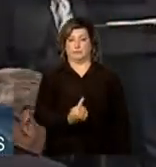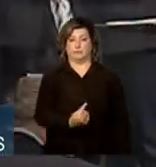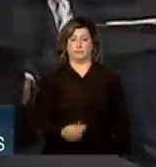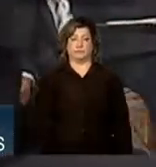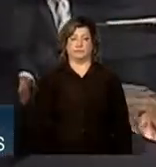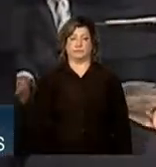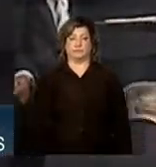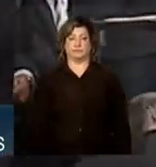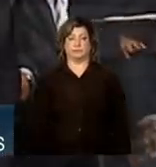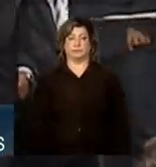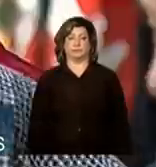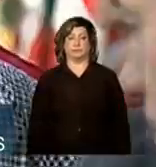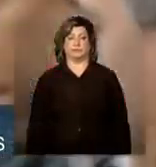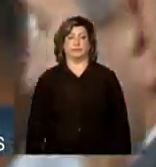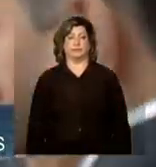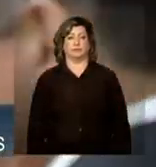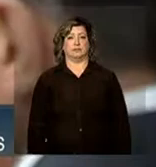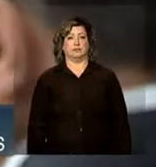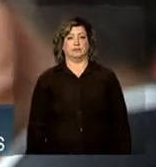Testolin,